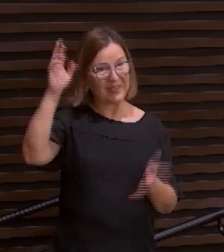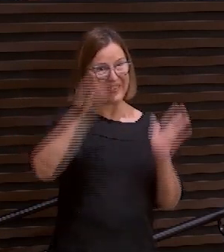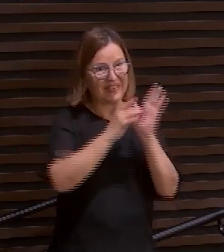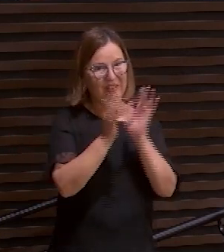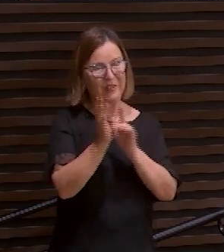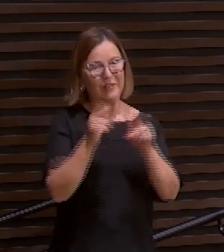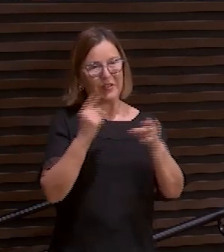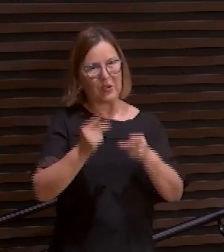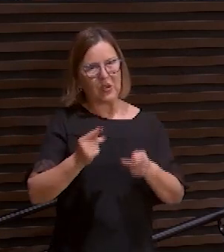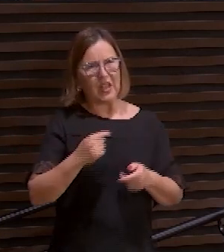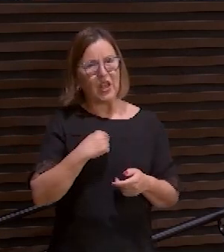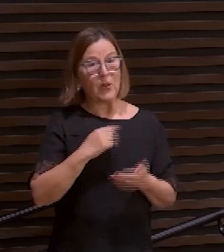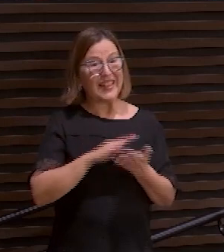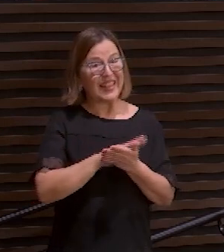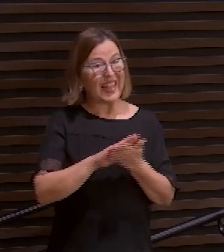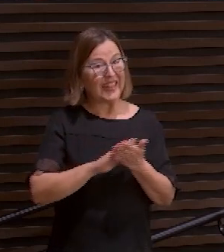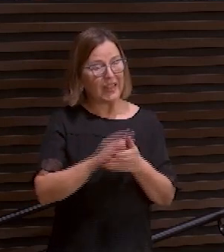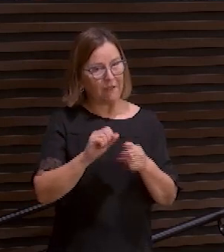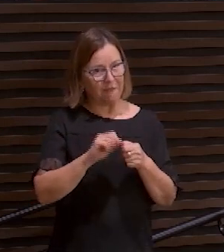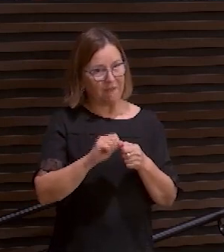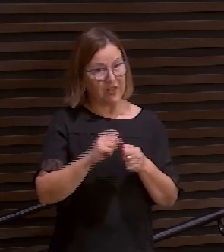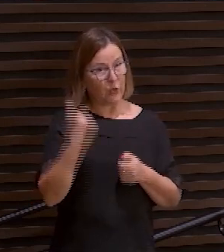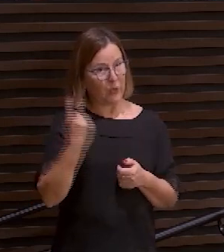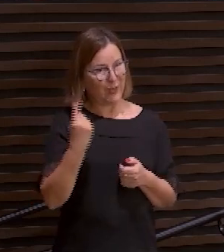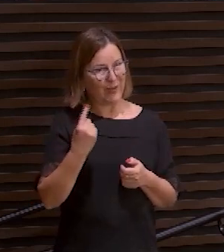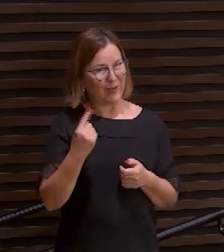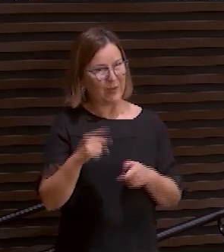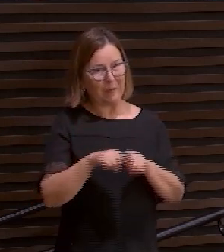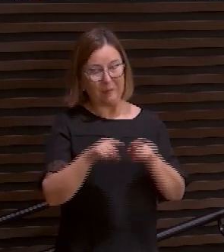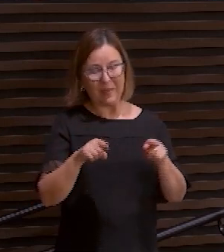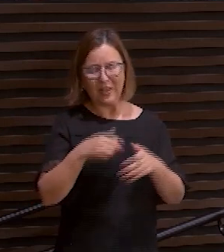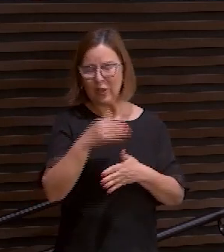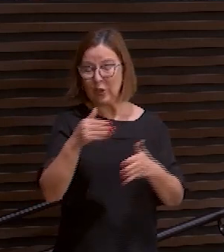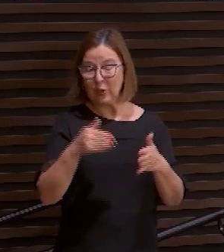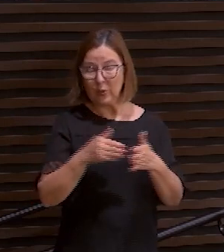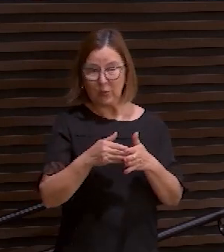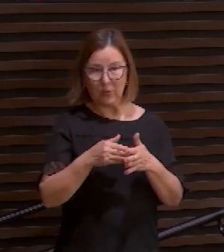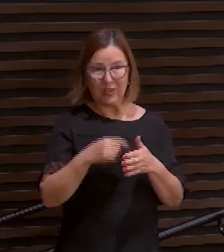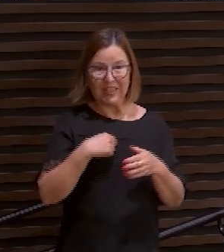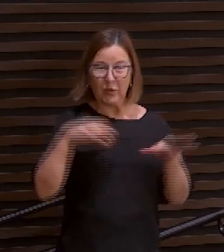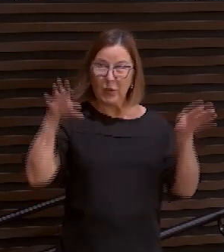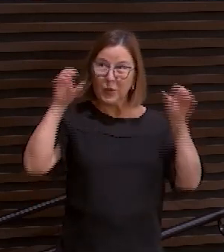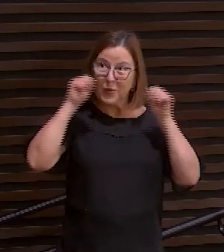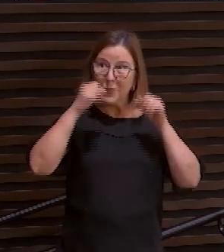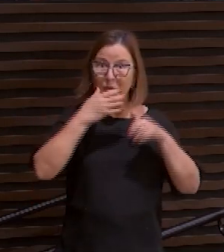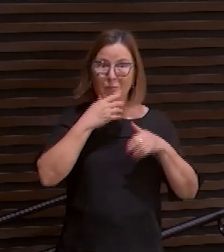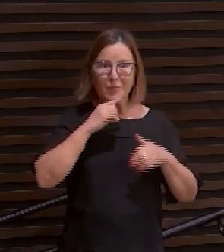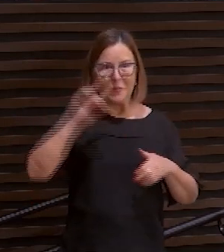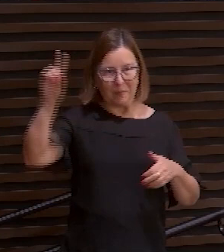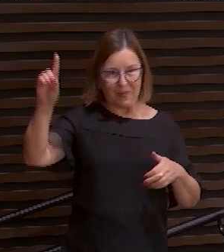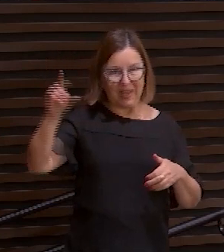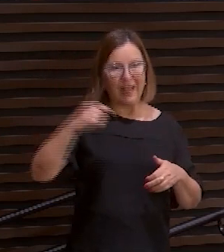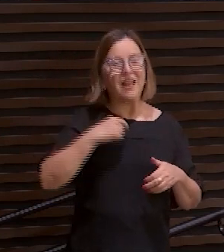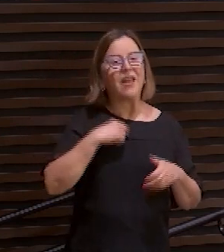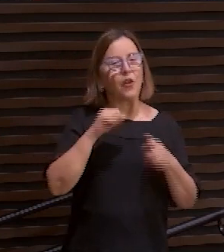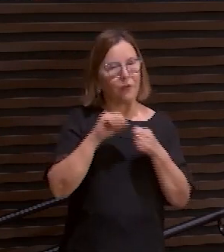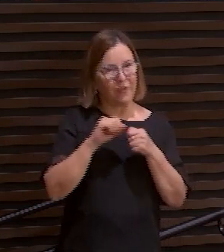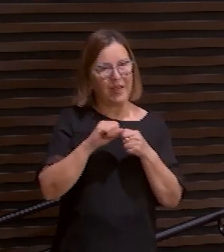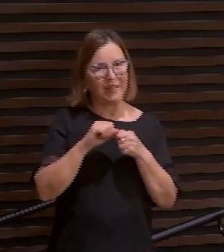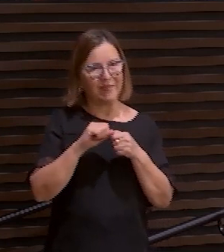assim, eu nada faço por mim mesmo, mas tudo quanto eu ouço do Pai, eu sim faço. É tudo